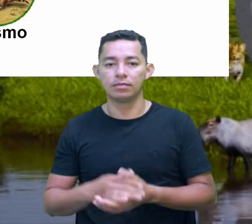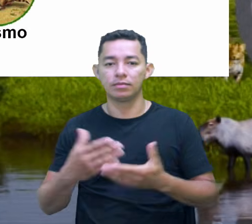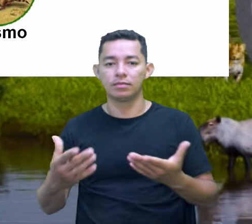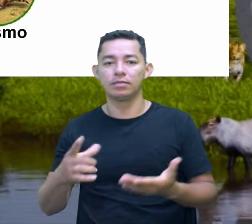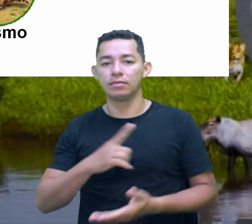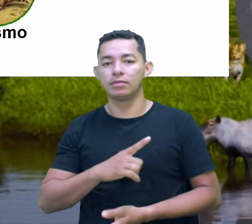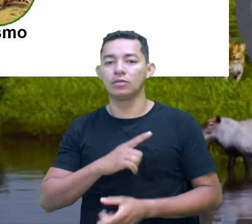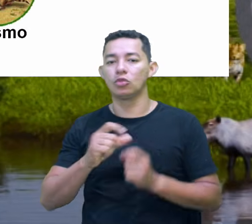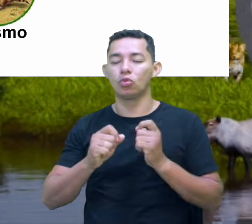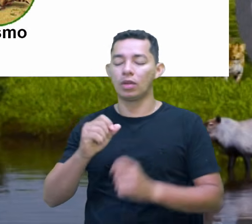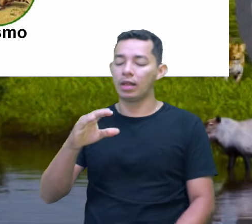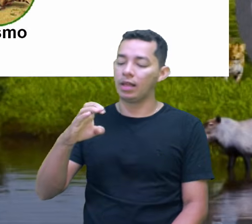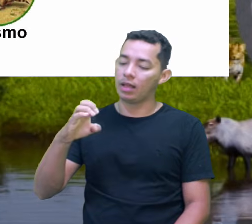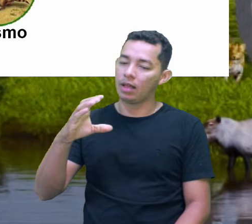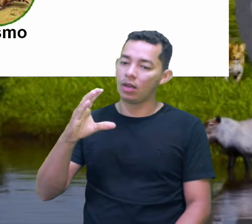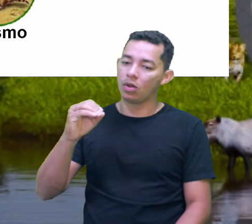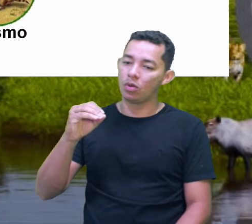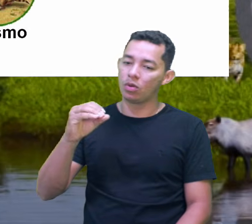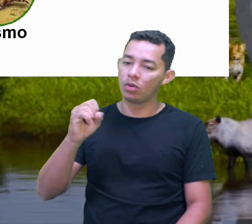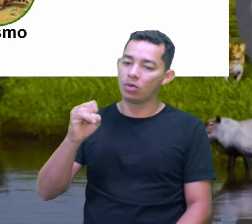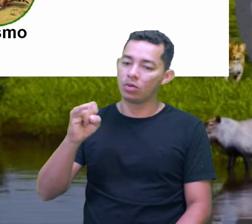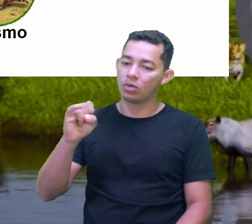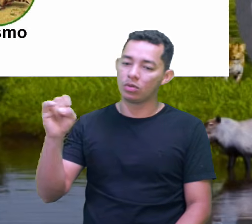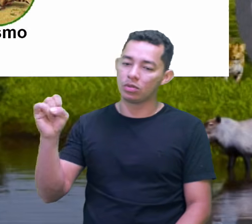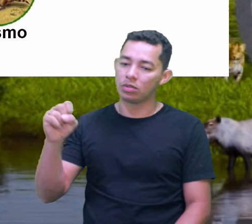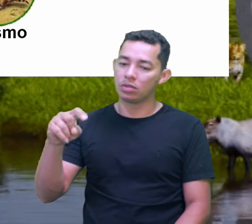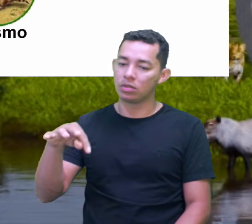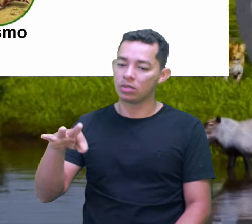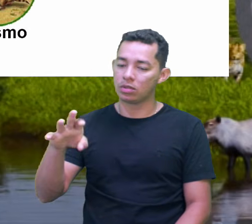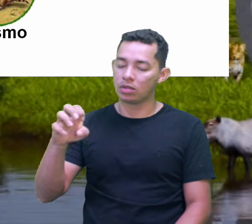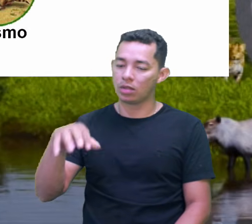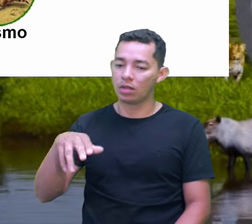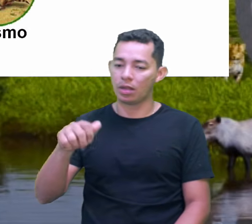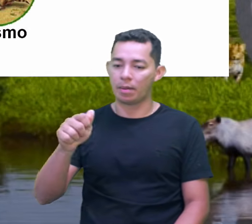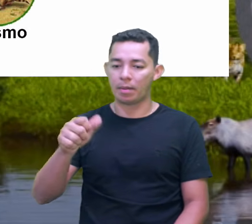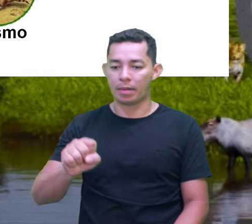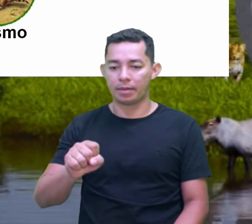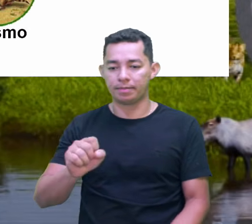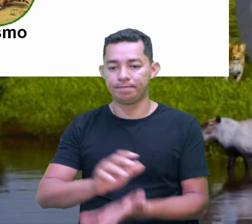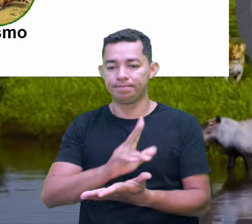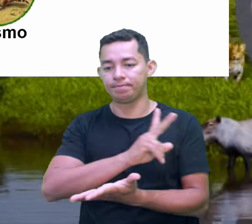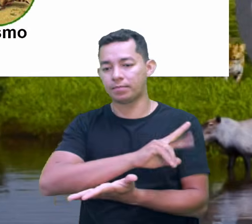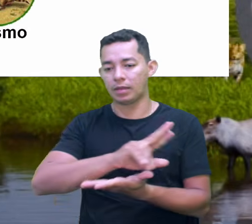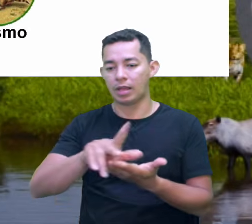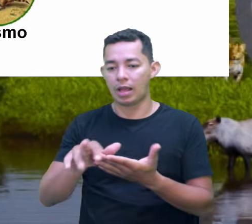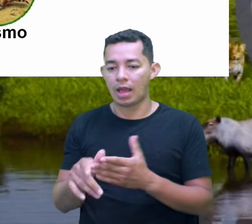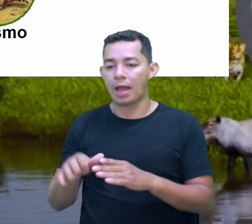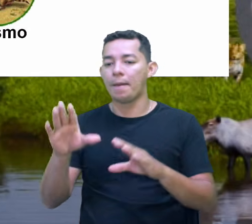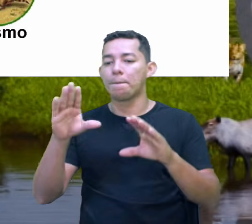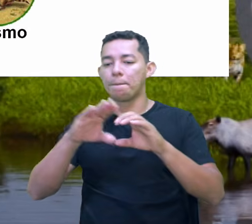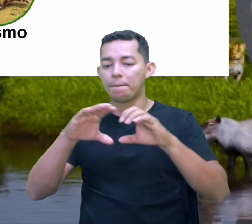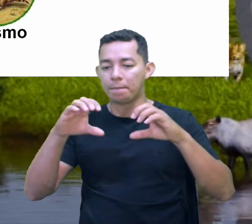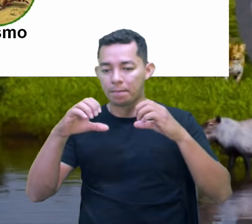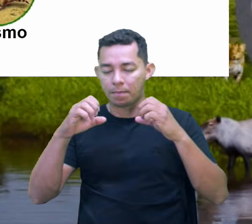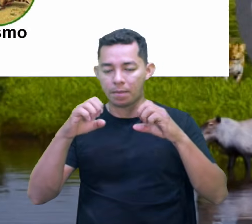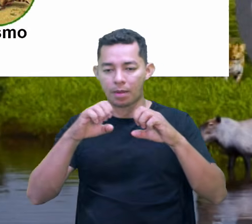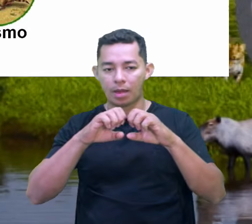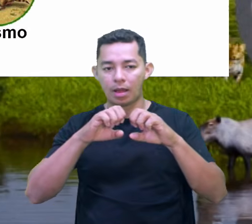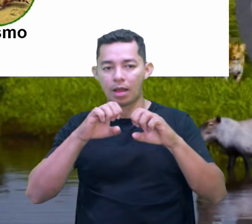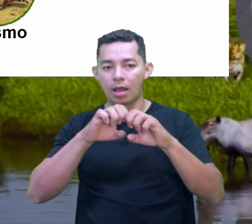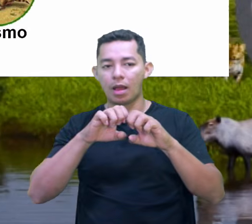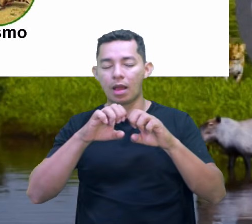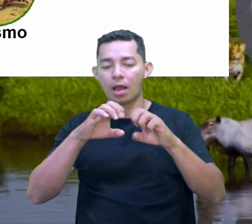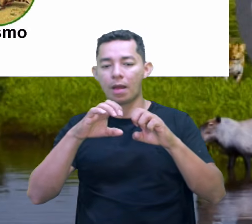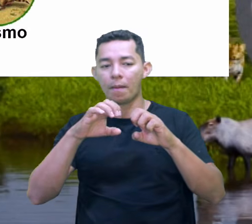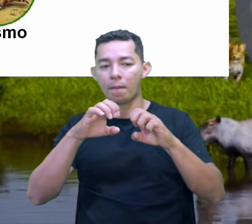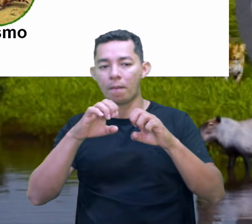os ecossistemas, que são as várias comunidades, ou seja, vários tipos de animais, vivendo